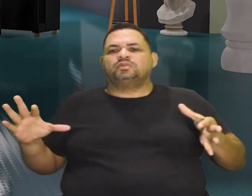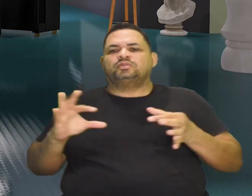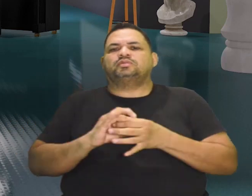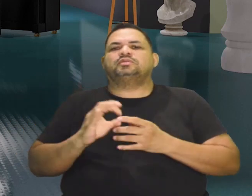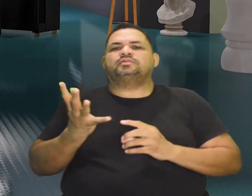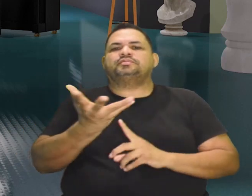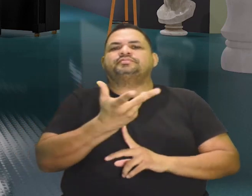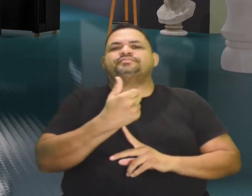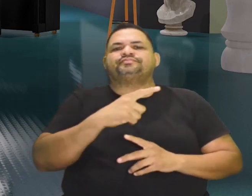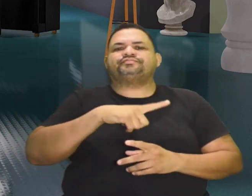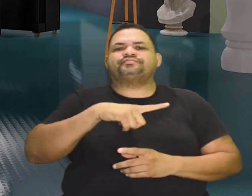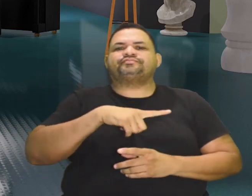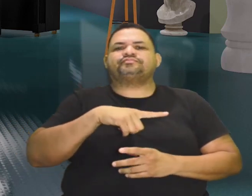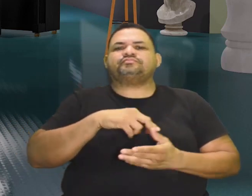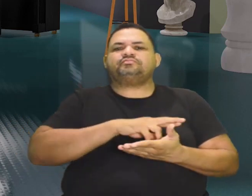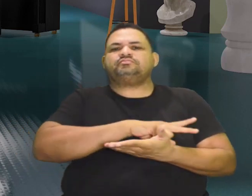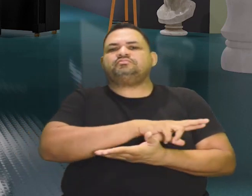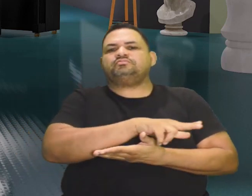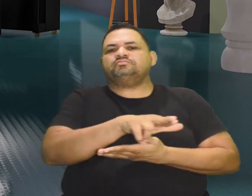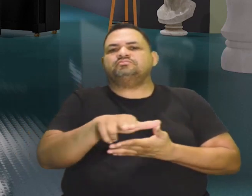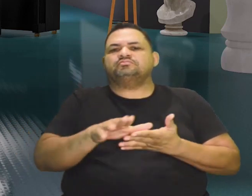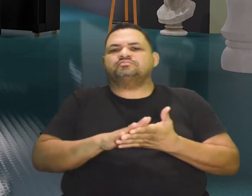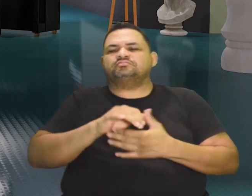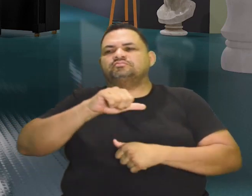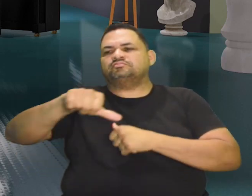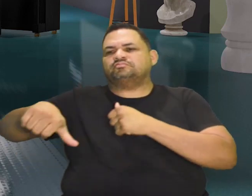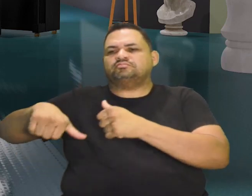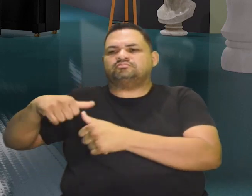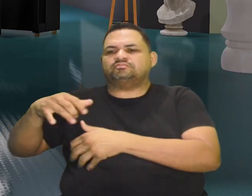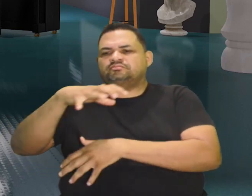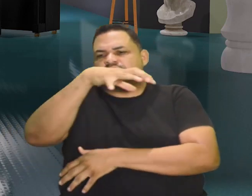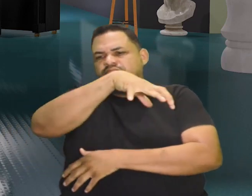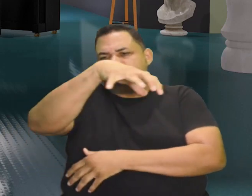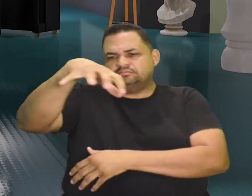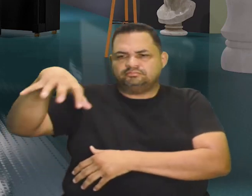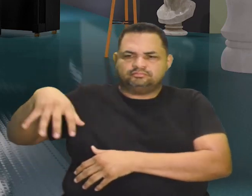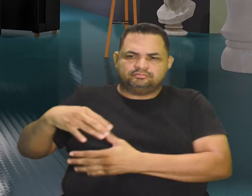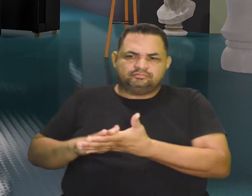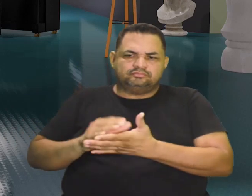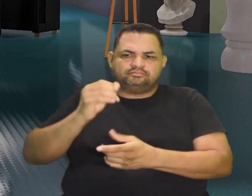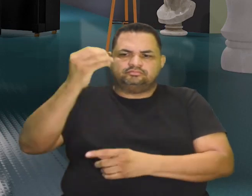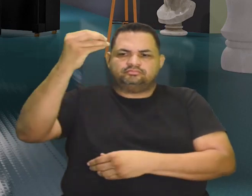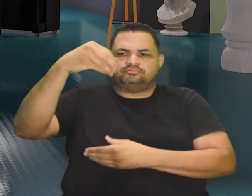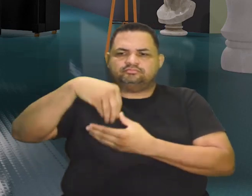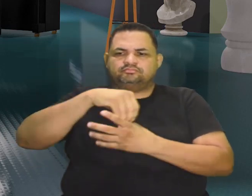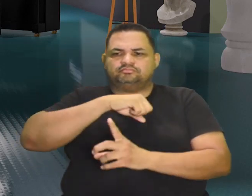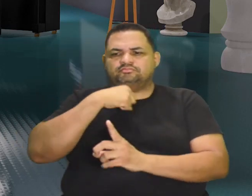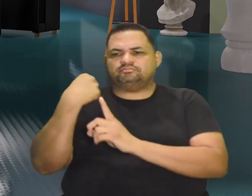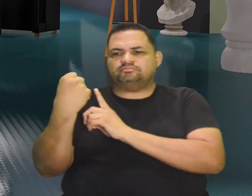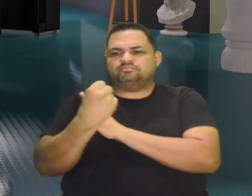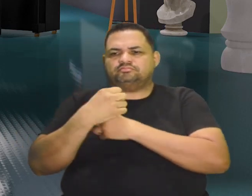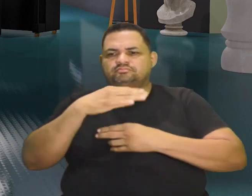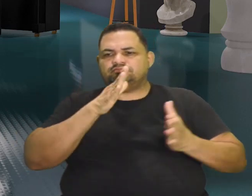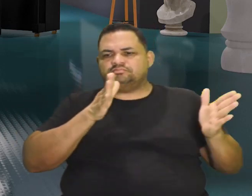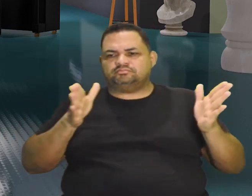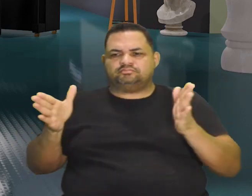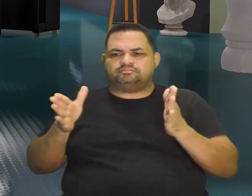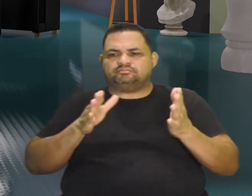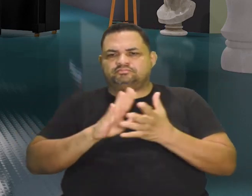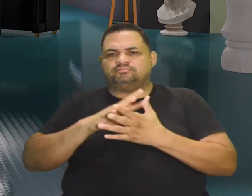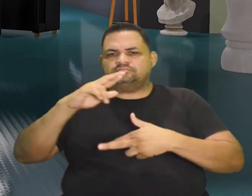Porém, houveram mudanças em vários setores da sociedade nesse período do Renascimento. Olha a